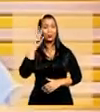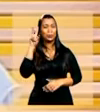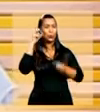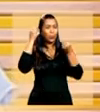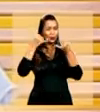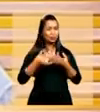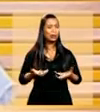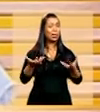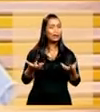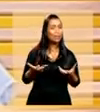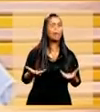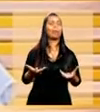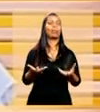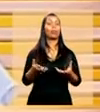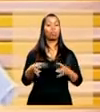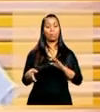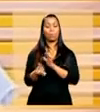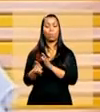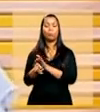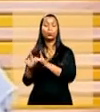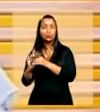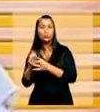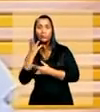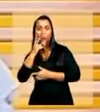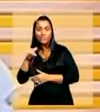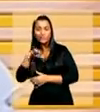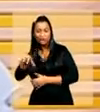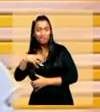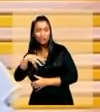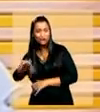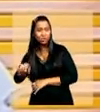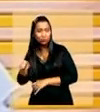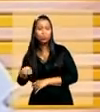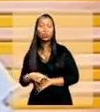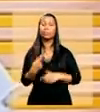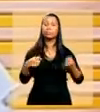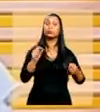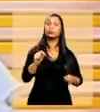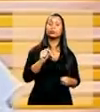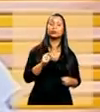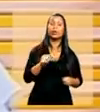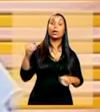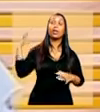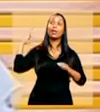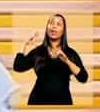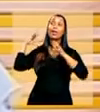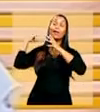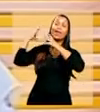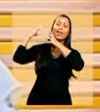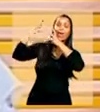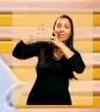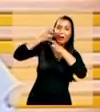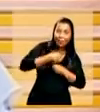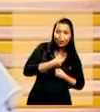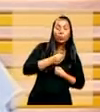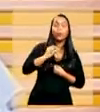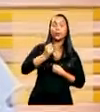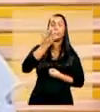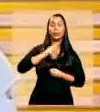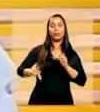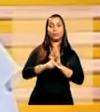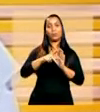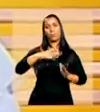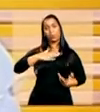contar histórias e quer entrar no mundo da criança, é preciso você resgatar a criança que tem dentro de